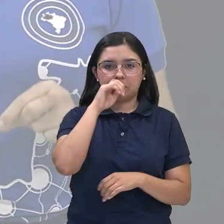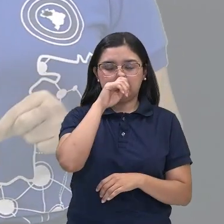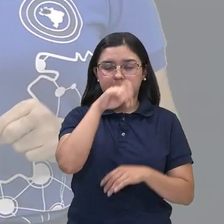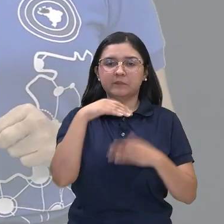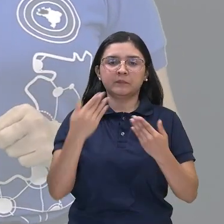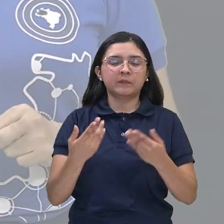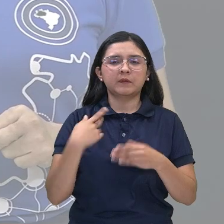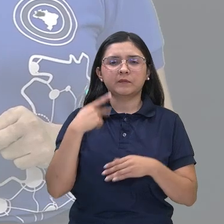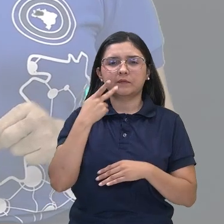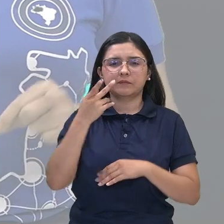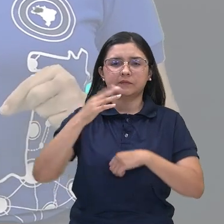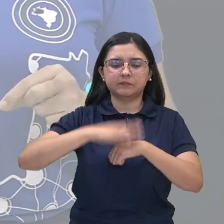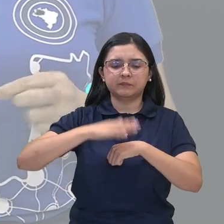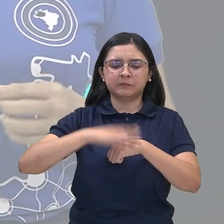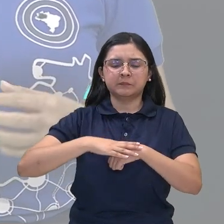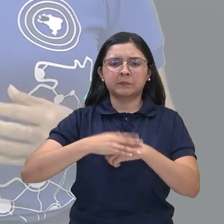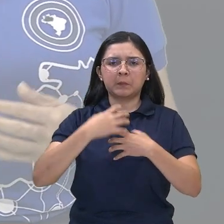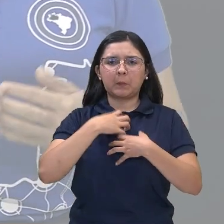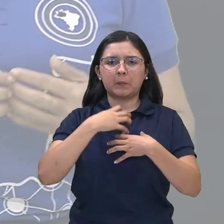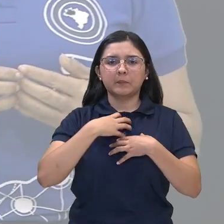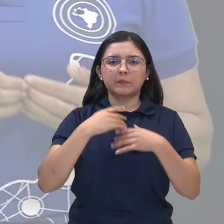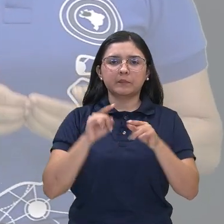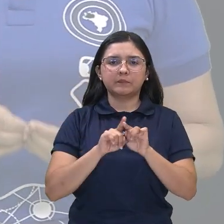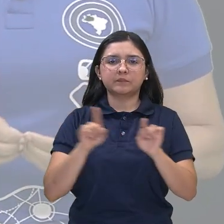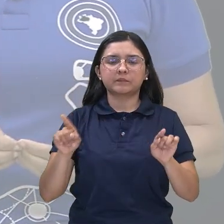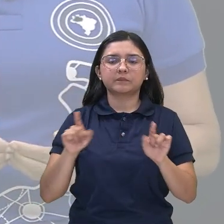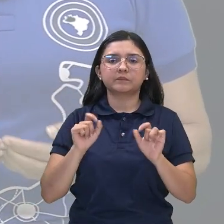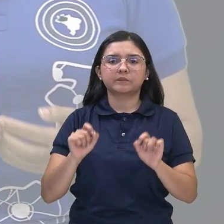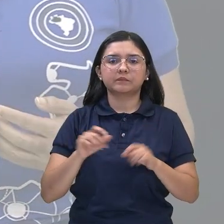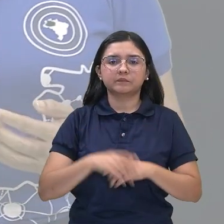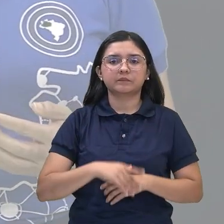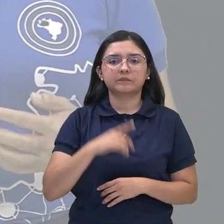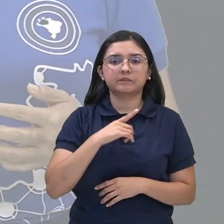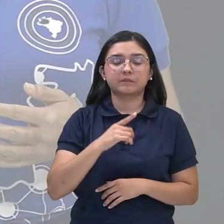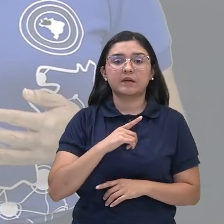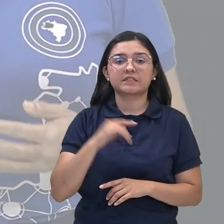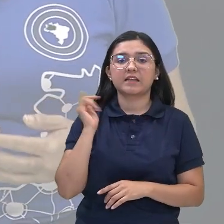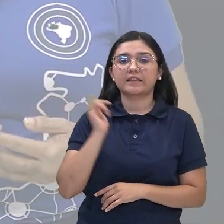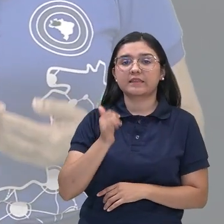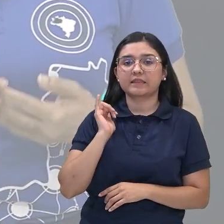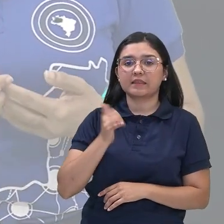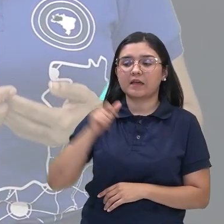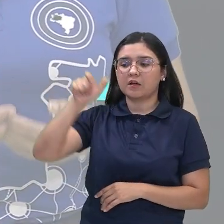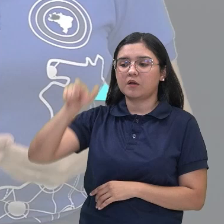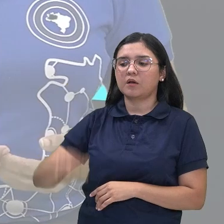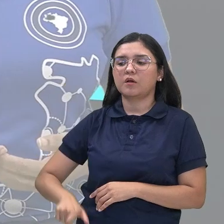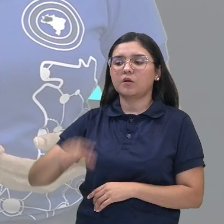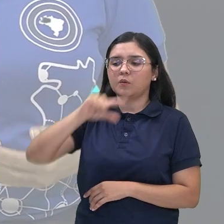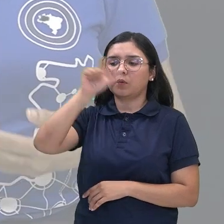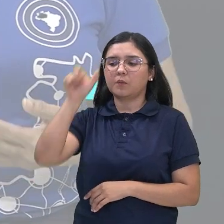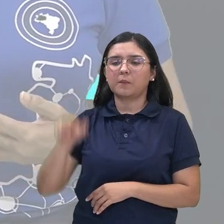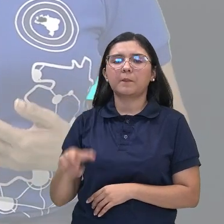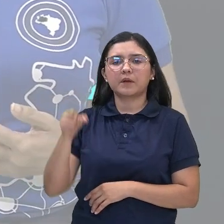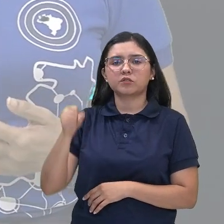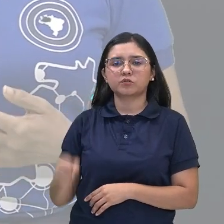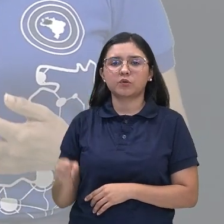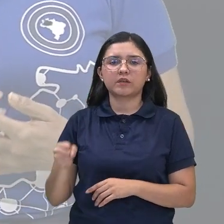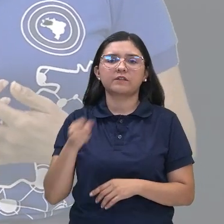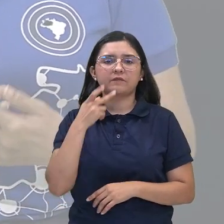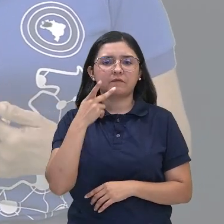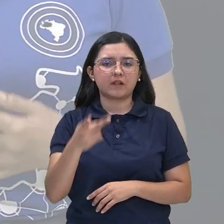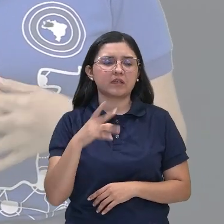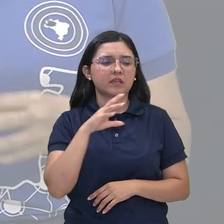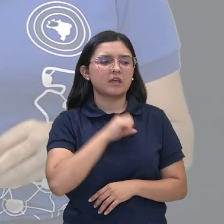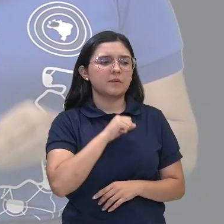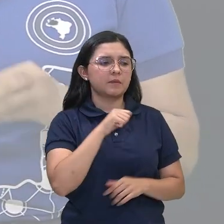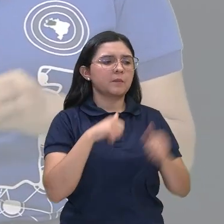próprios sentimentos, mas dá voz a um pastor que confessa seu amor a uma pastora e a